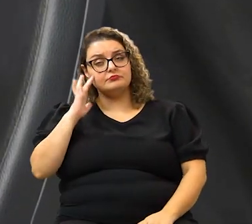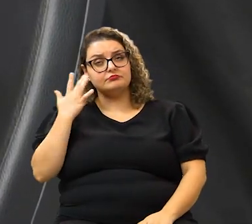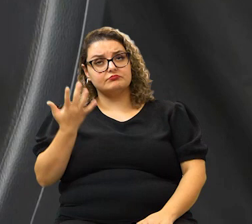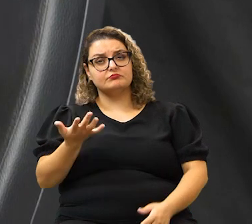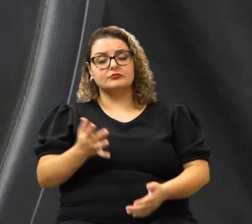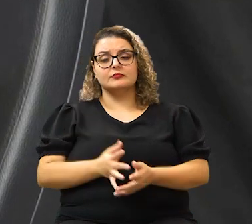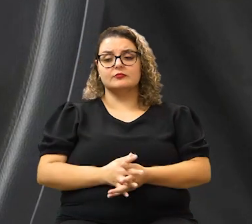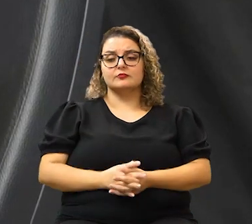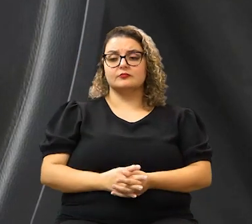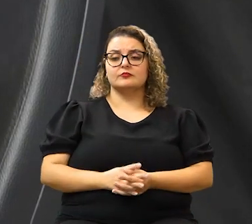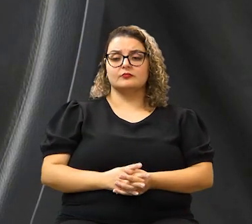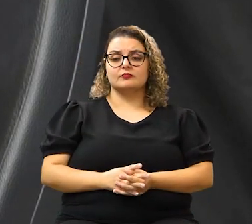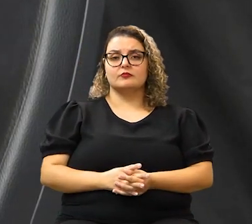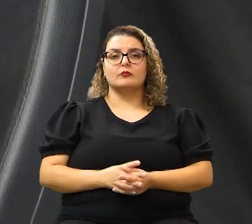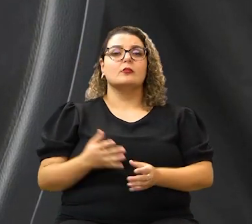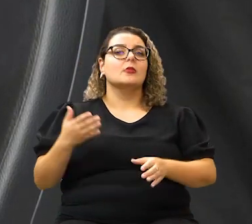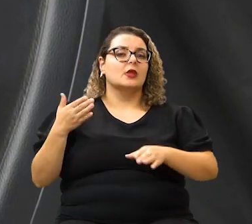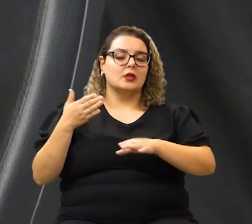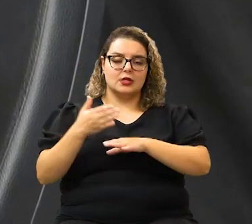entrei, né, na greve,